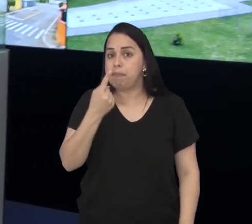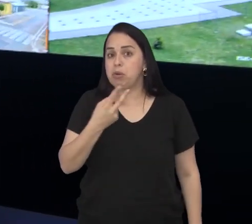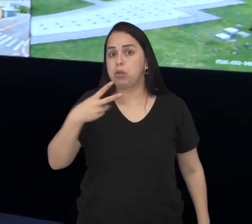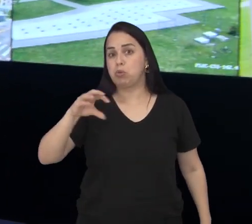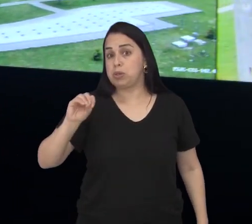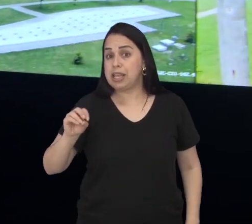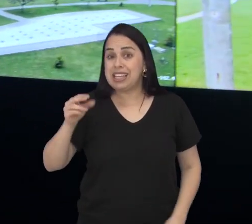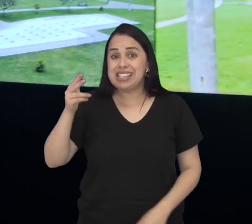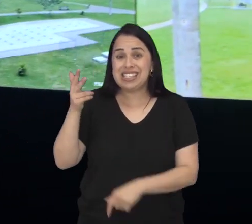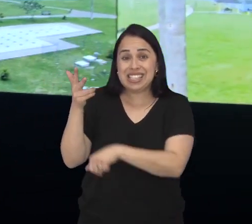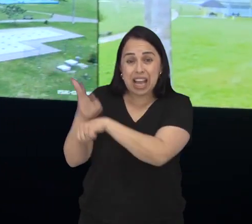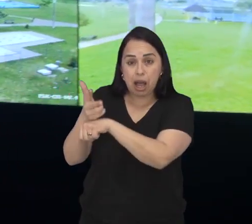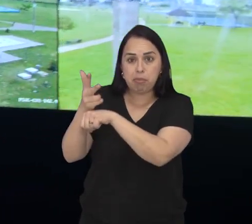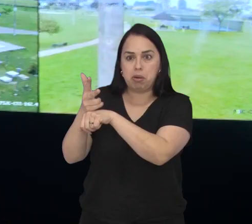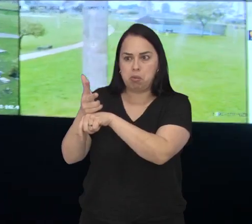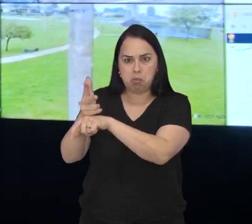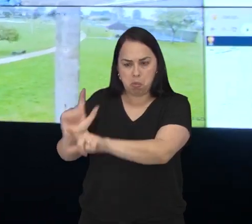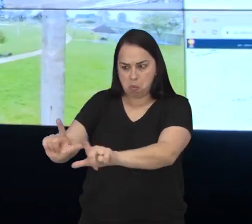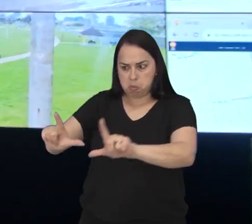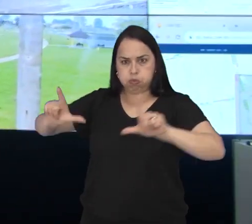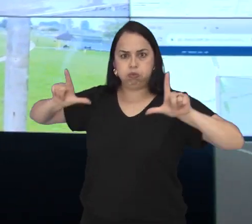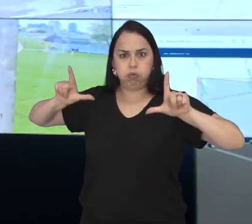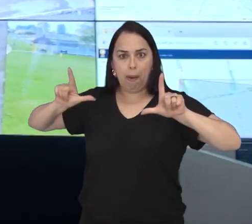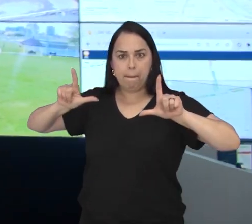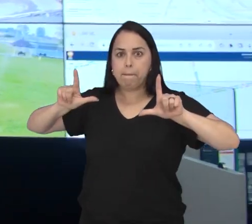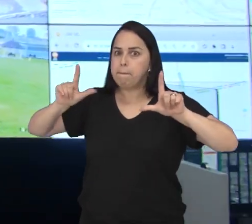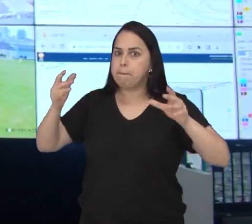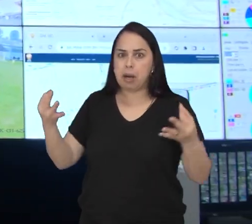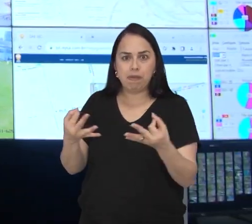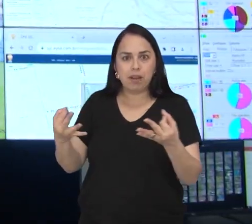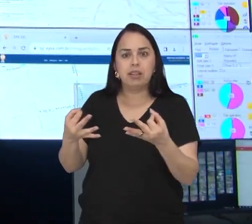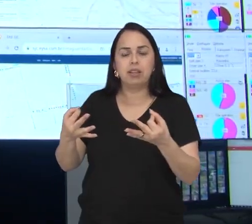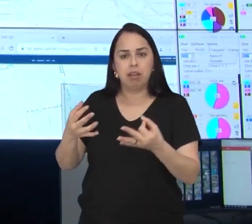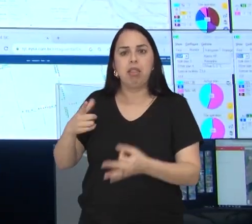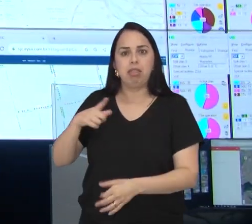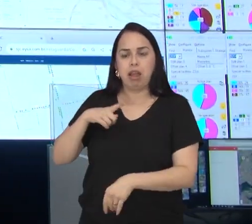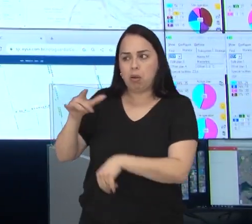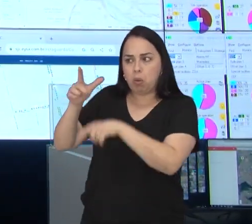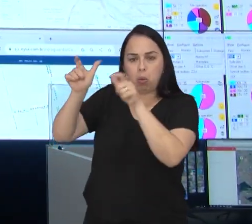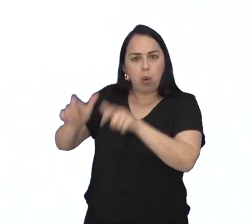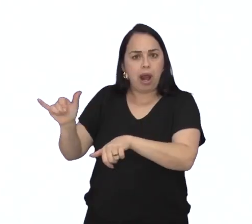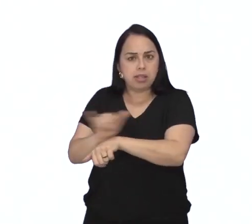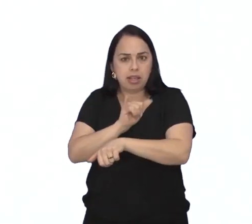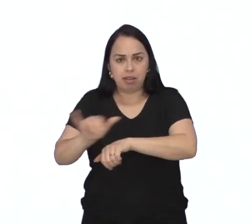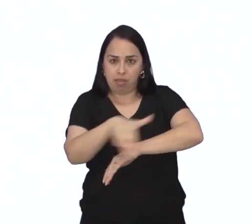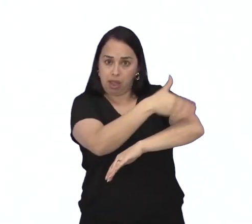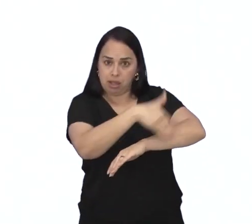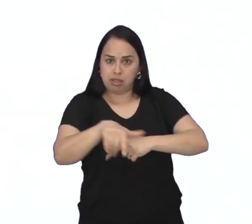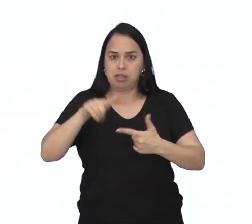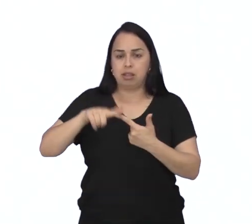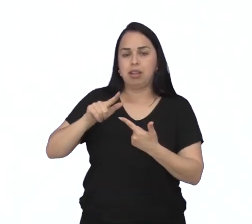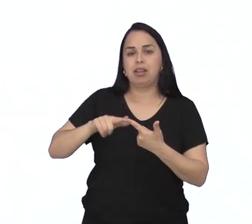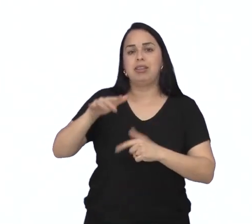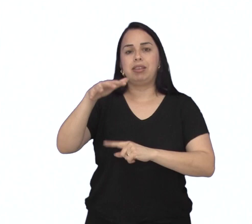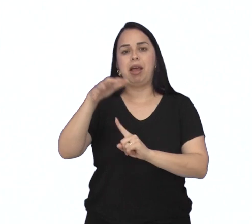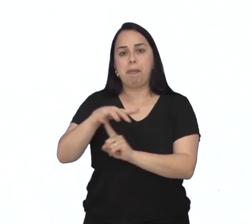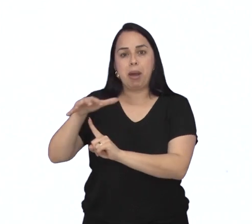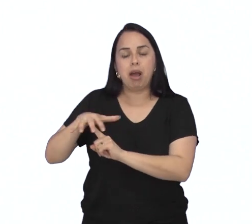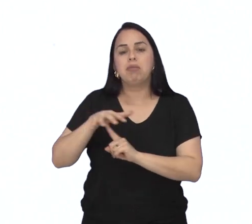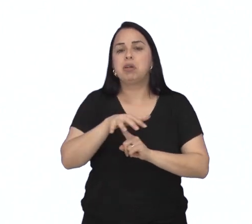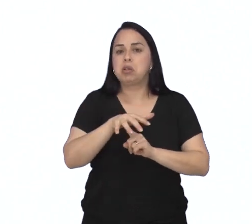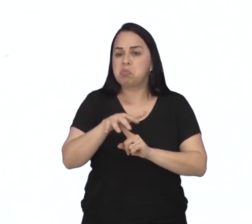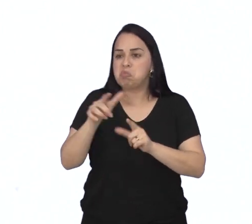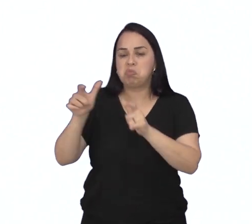José, 1.200 câmeras de alta resolução estão instaladas em pontos estratégicos, sejam nas ruas, praças e